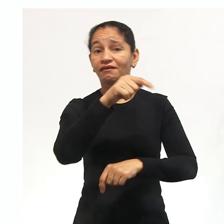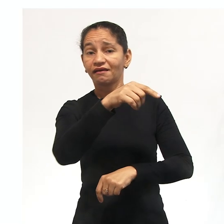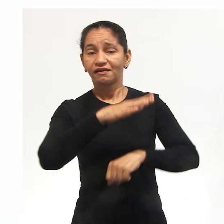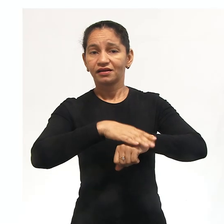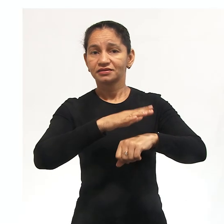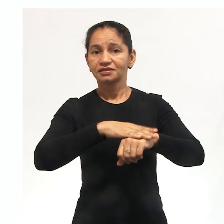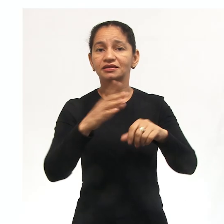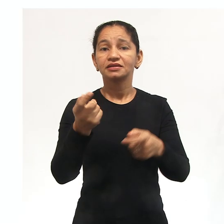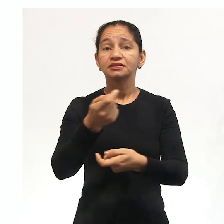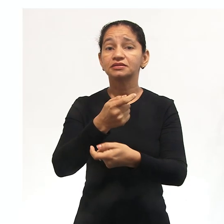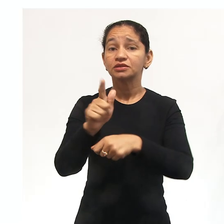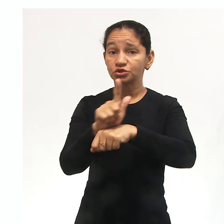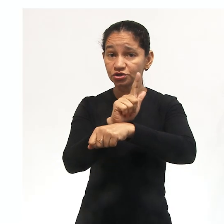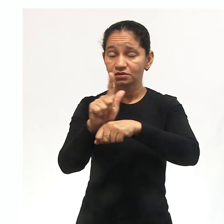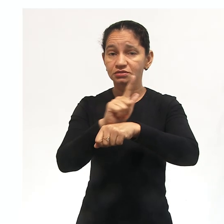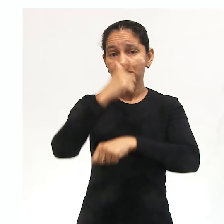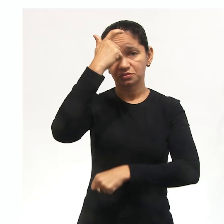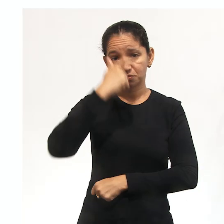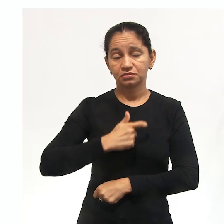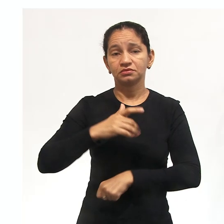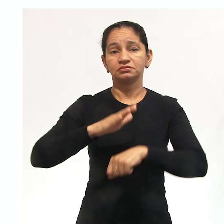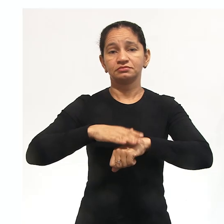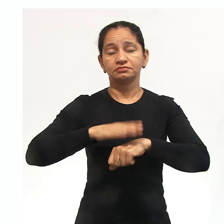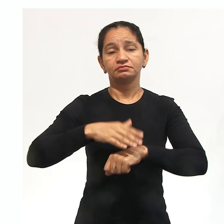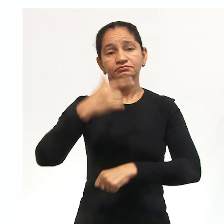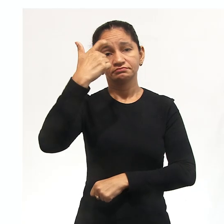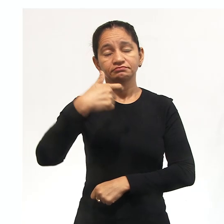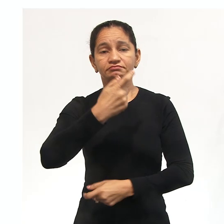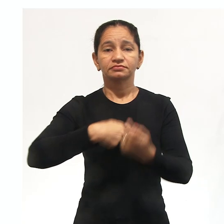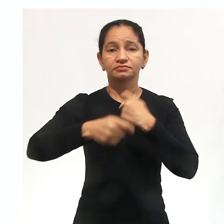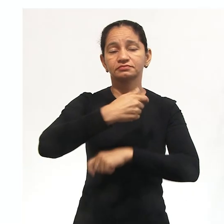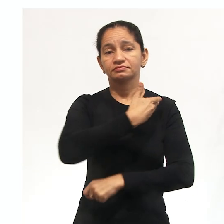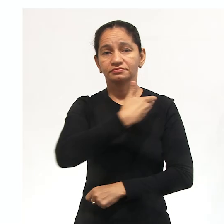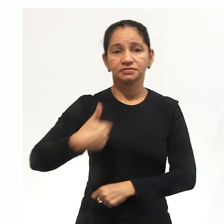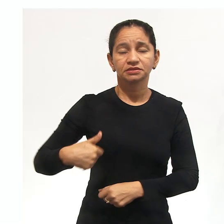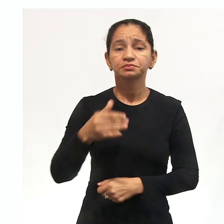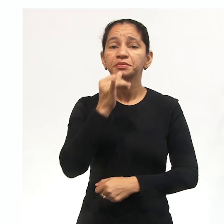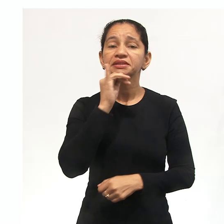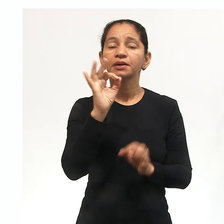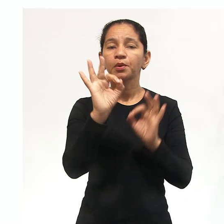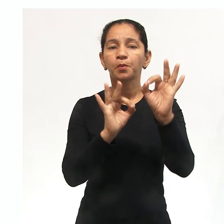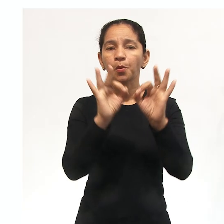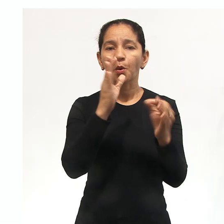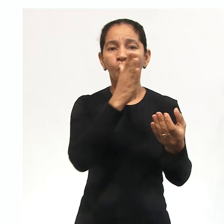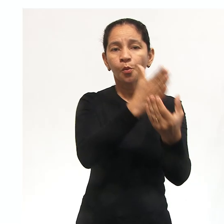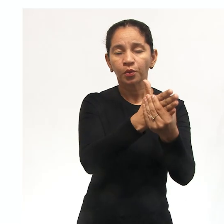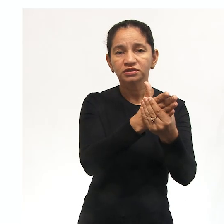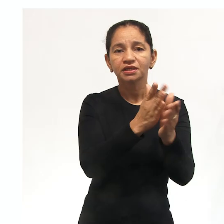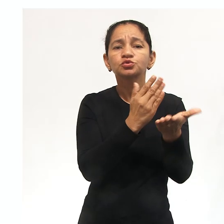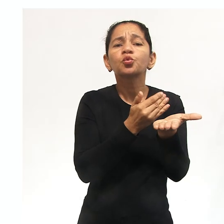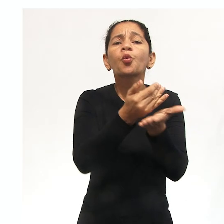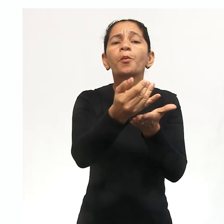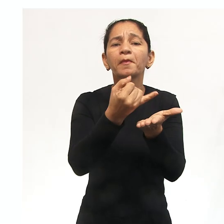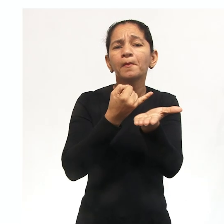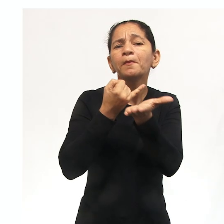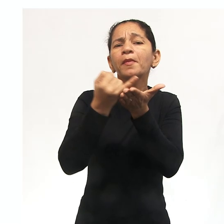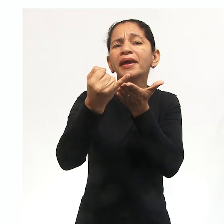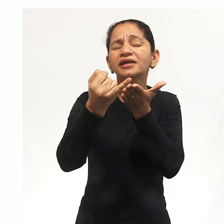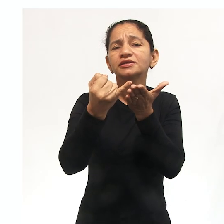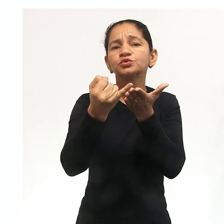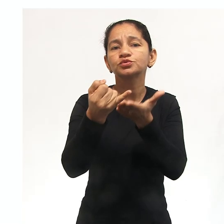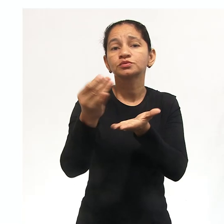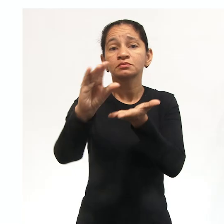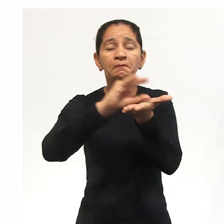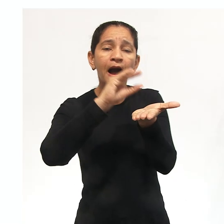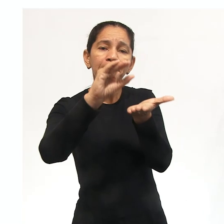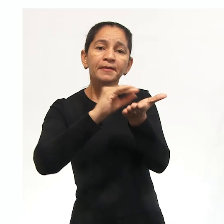de fazer a gestão por um órgão gerenciador, que é o responsável não só por conduzir o processo, mas também por